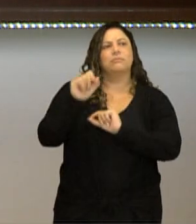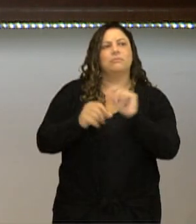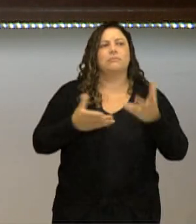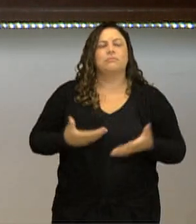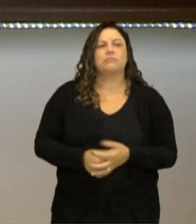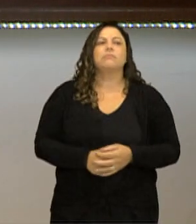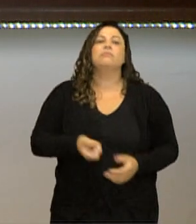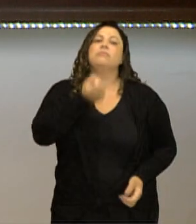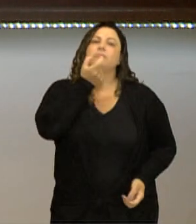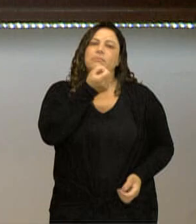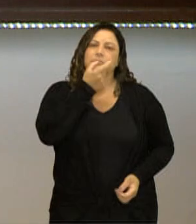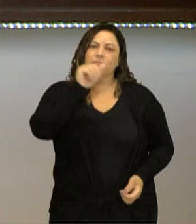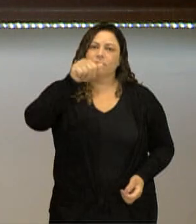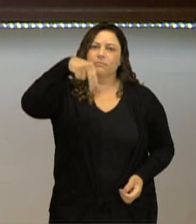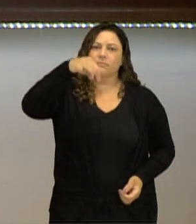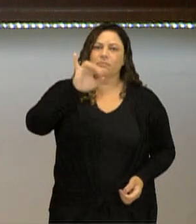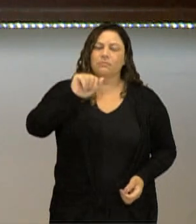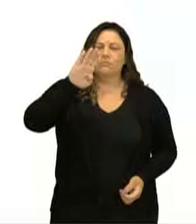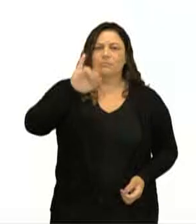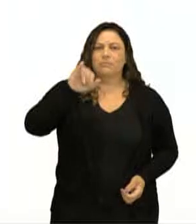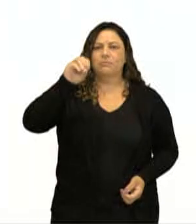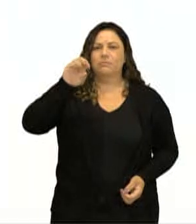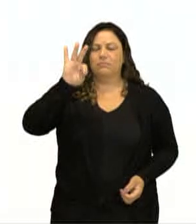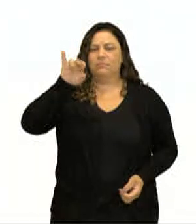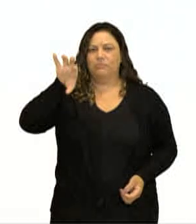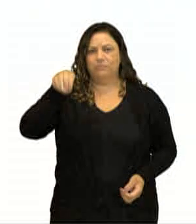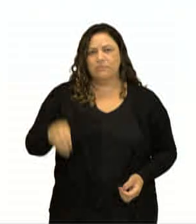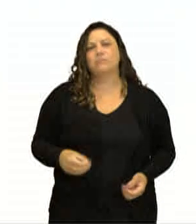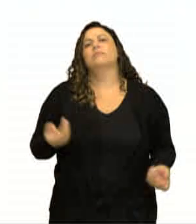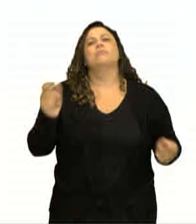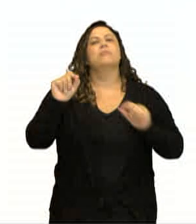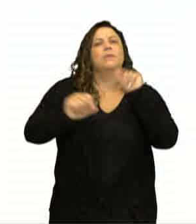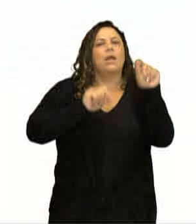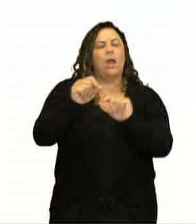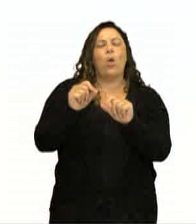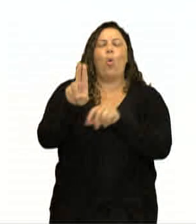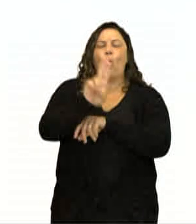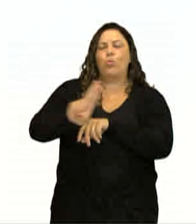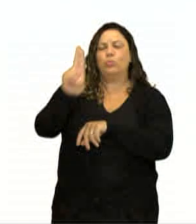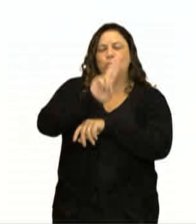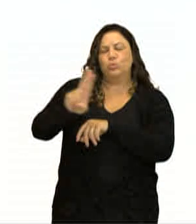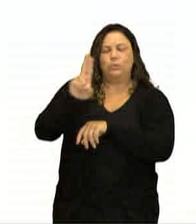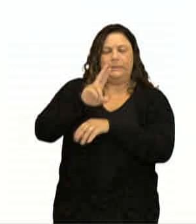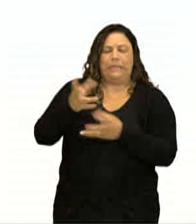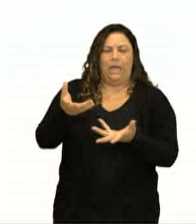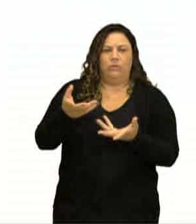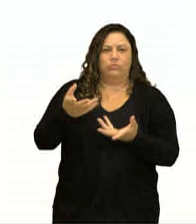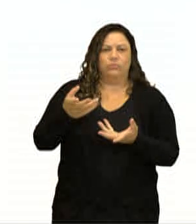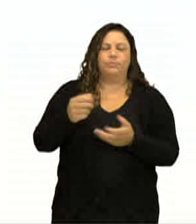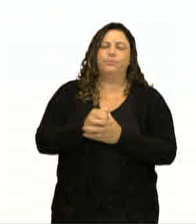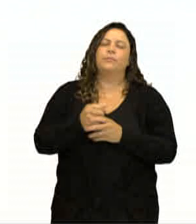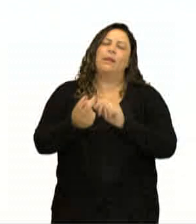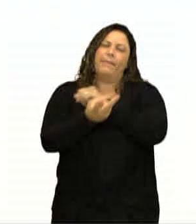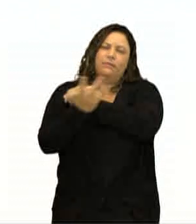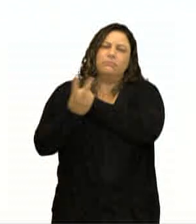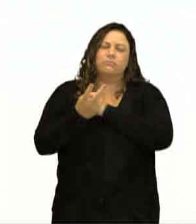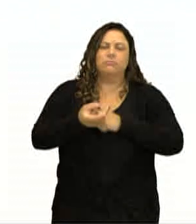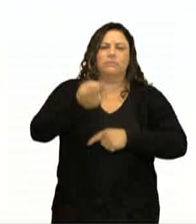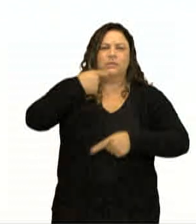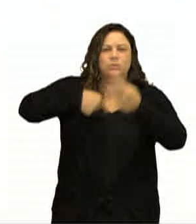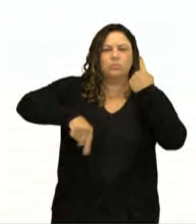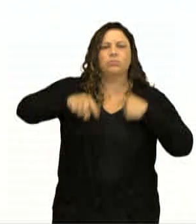que já tem as características, aí, às vezes uma rápida expansão ali, e a endemia, que seria mais o caso,